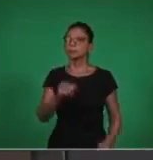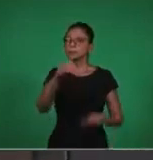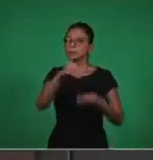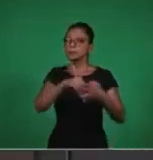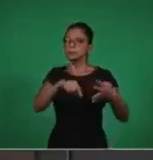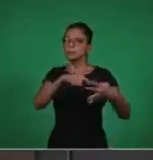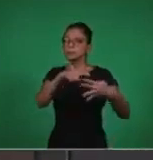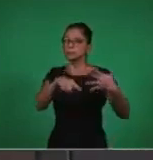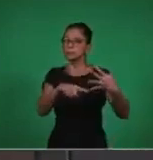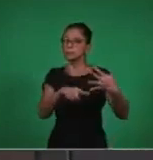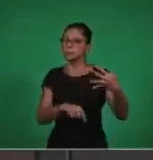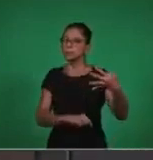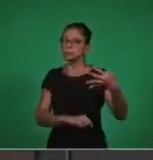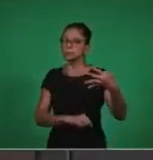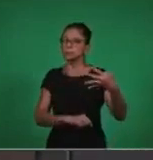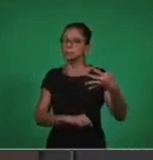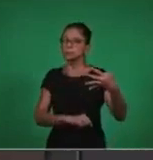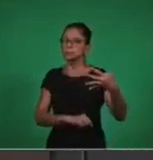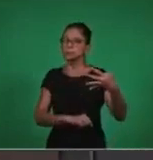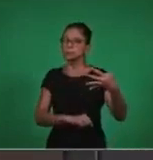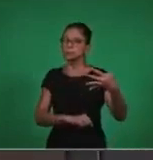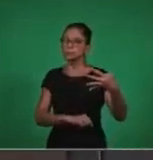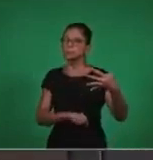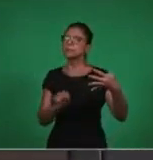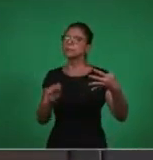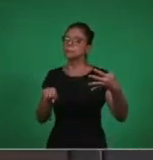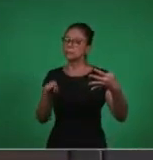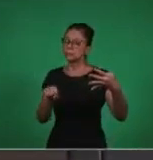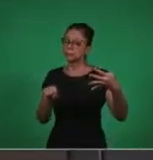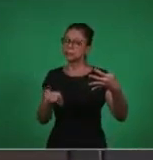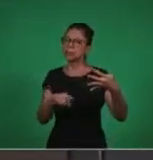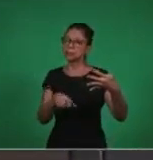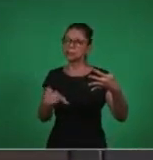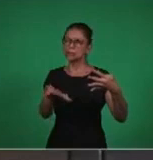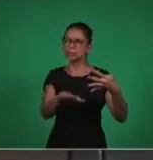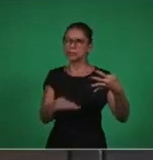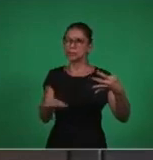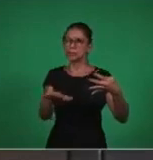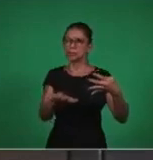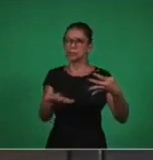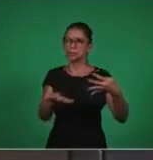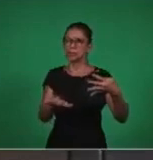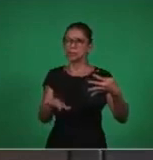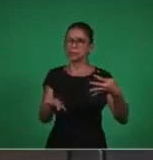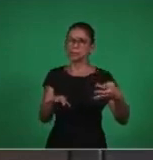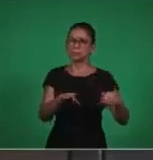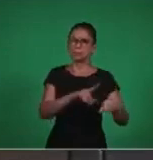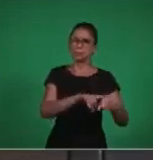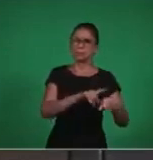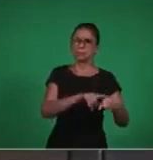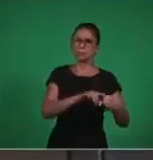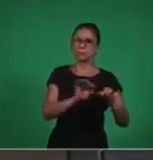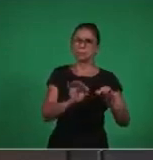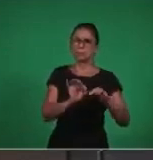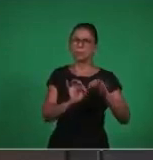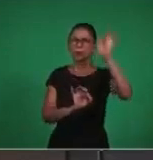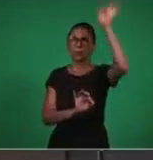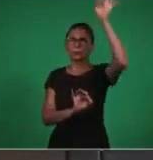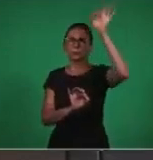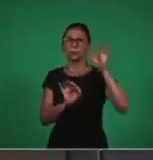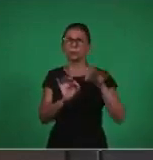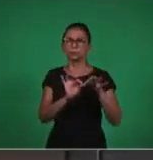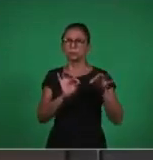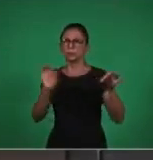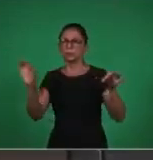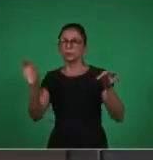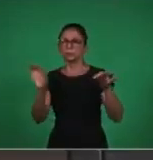medidas. Sim, porque é o espaço e tempo. Largura, altura e profundidade, espaço e tempo. Então, o